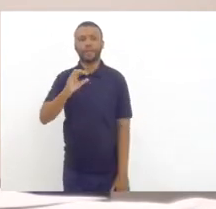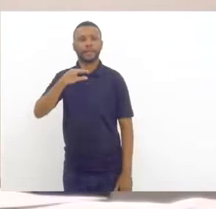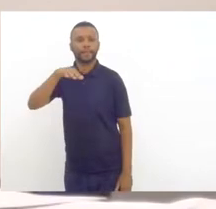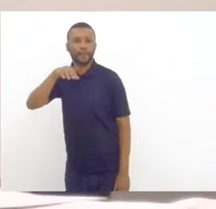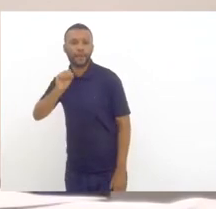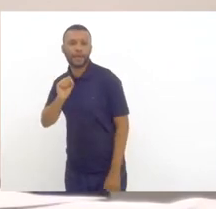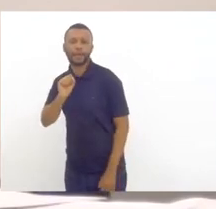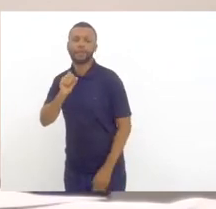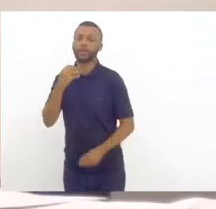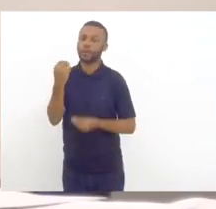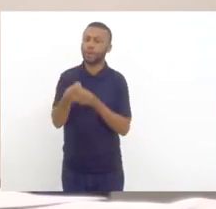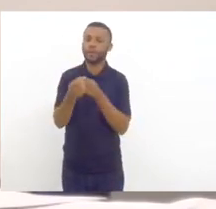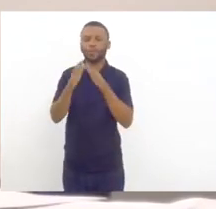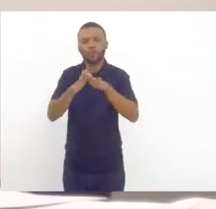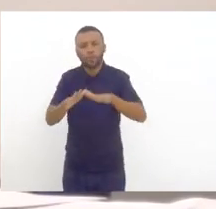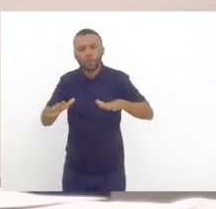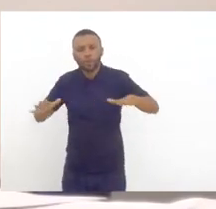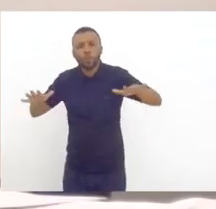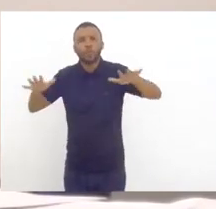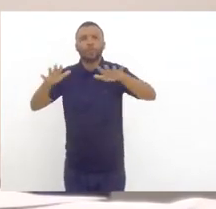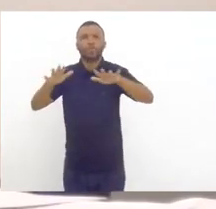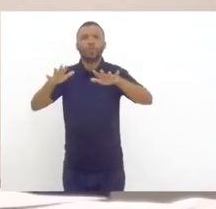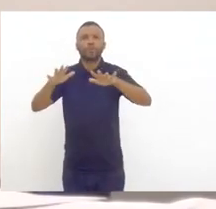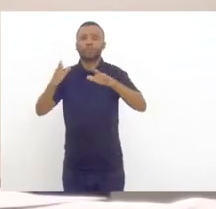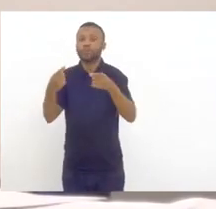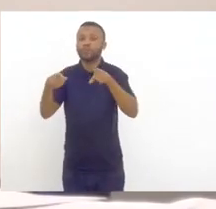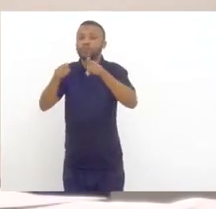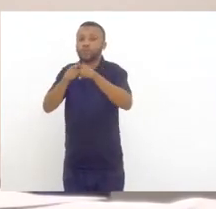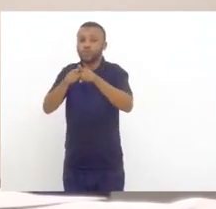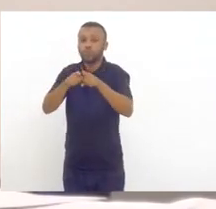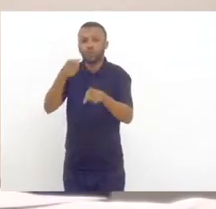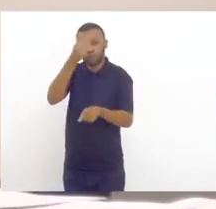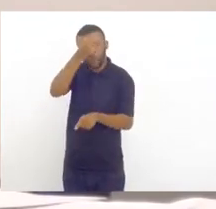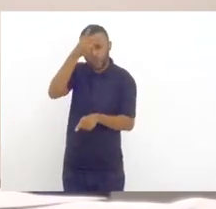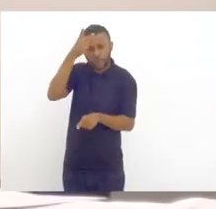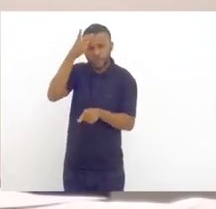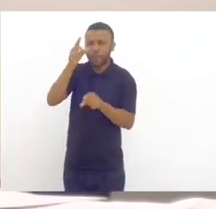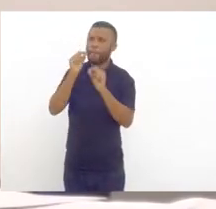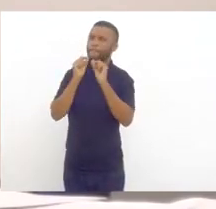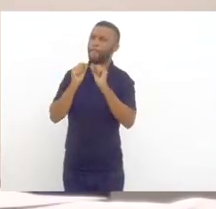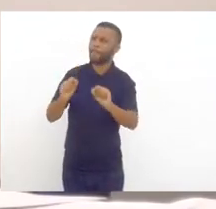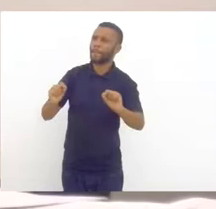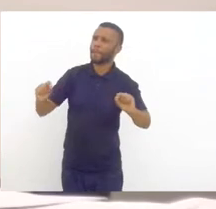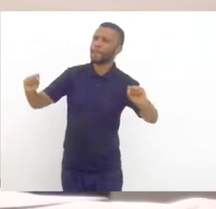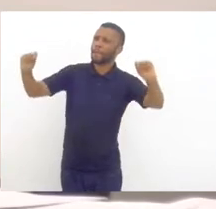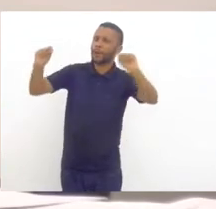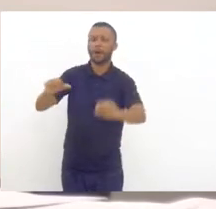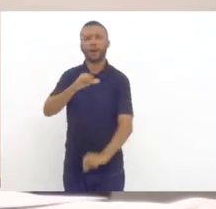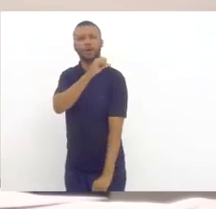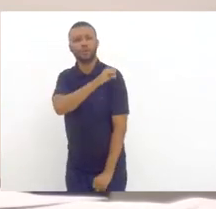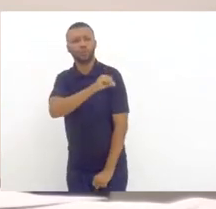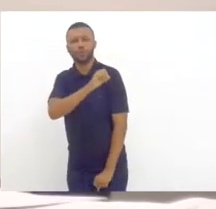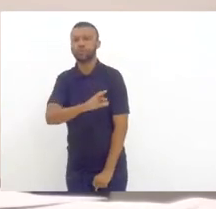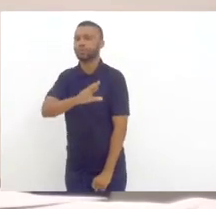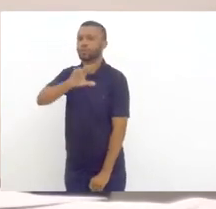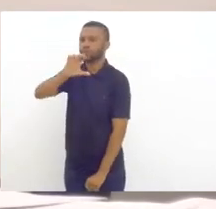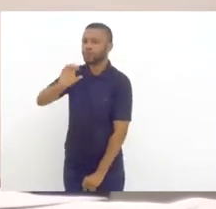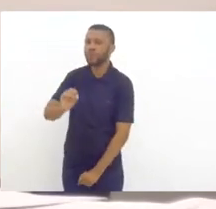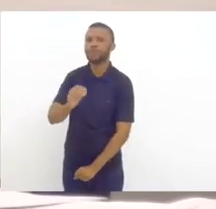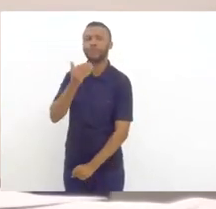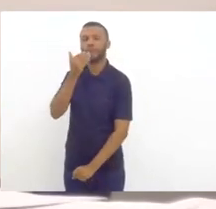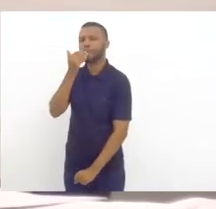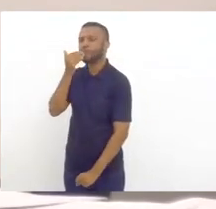abarcar conjuntamente todos os municípios fluminenses, demandando